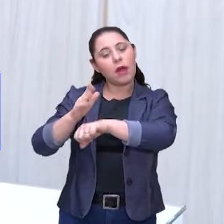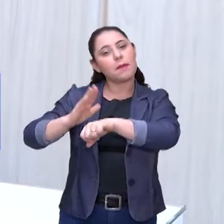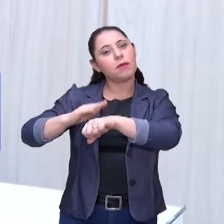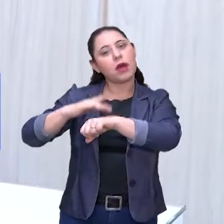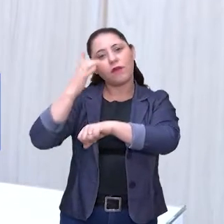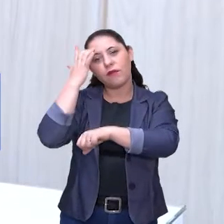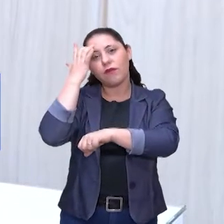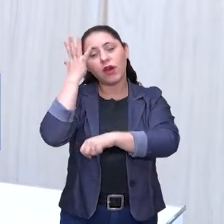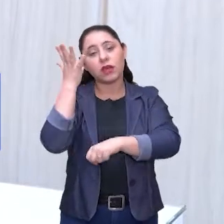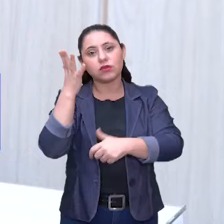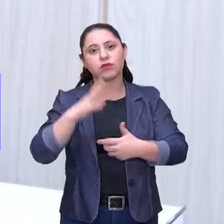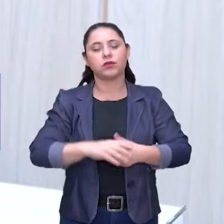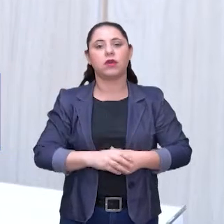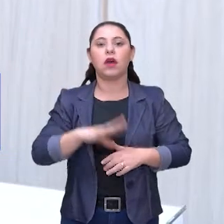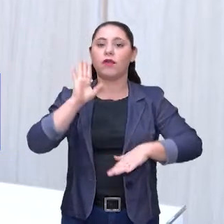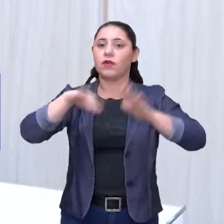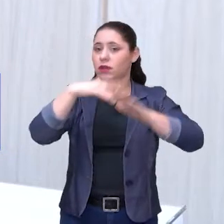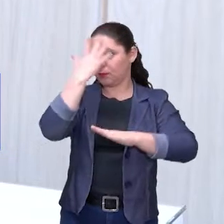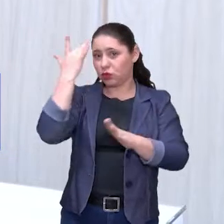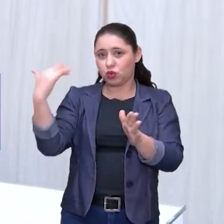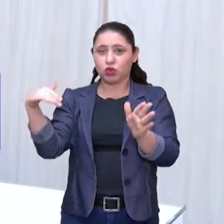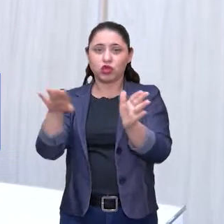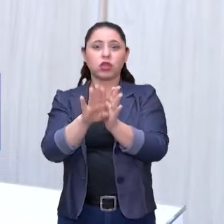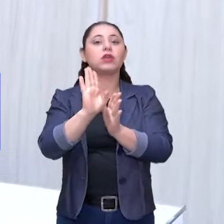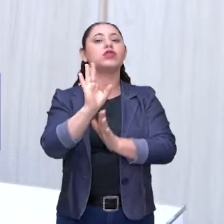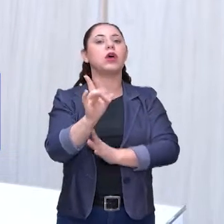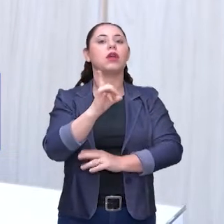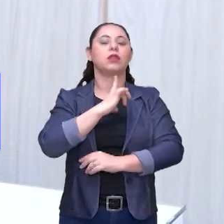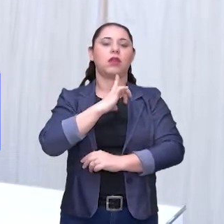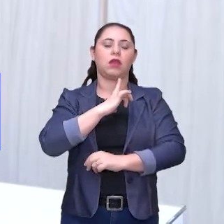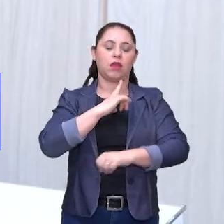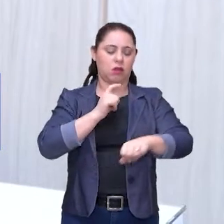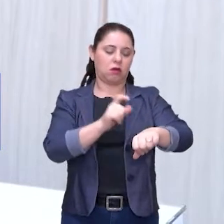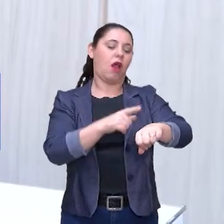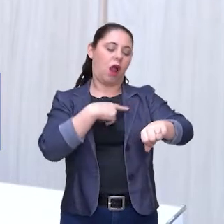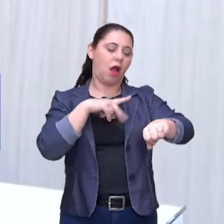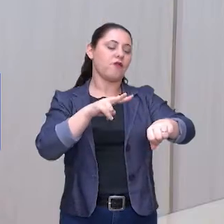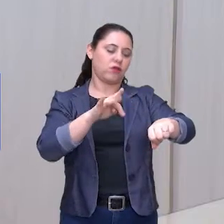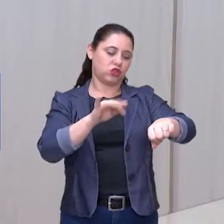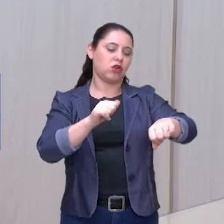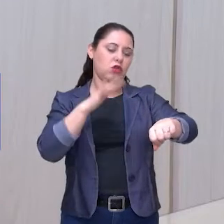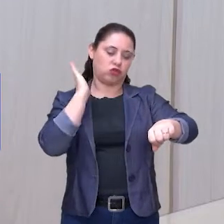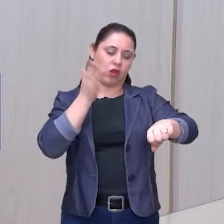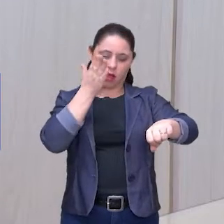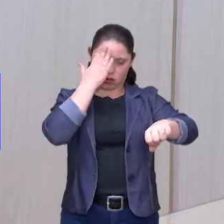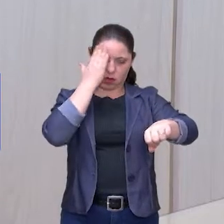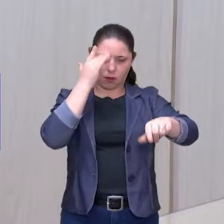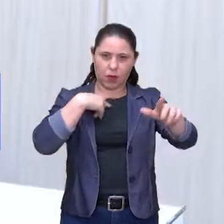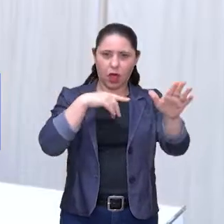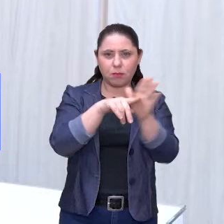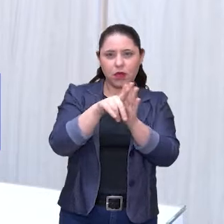tem que procurar, isso é mais fácil no vitiligo, né? Às vezes o paciente já chega com esse diagnóstico. Ele mesmo já